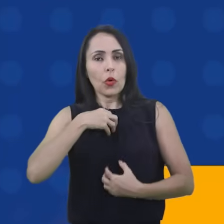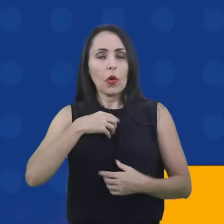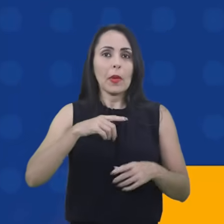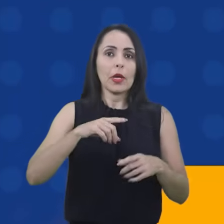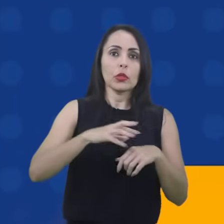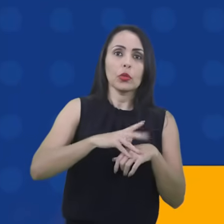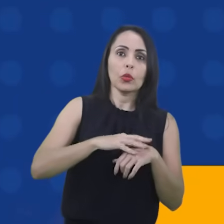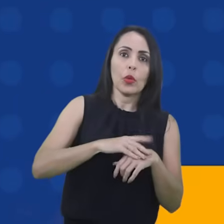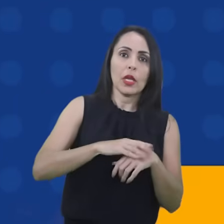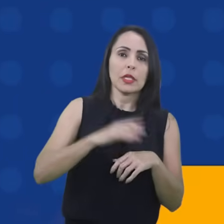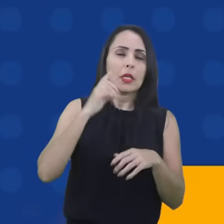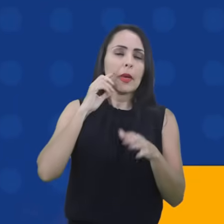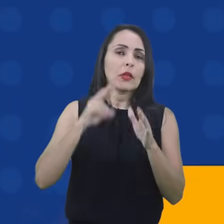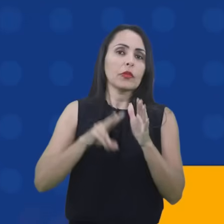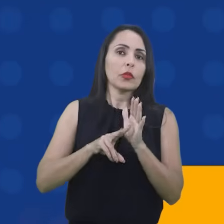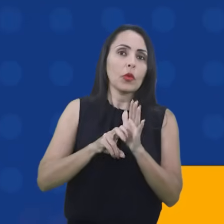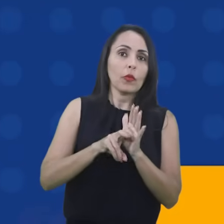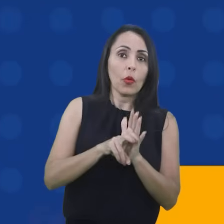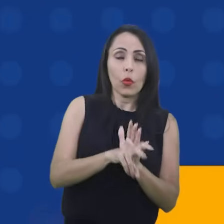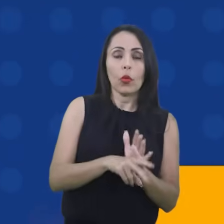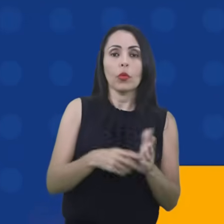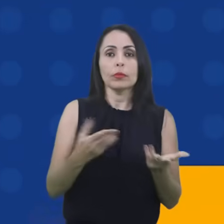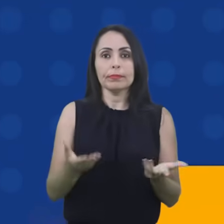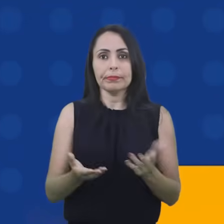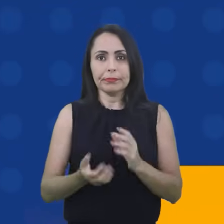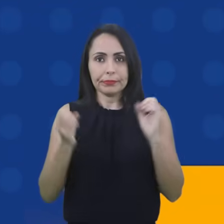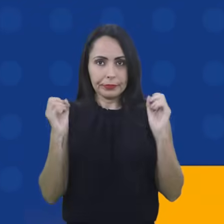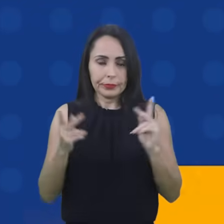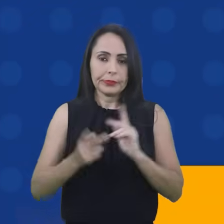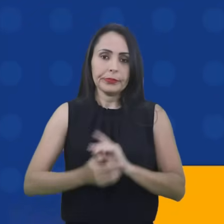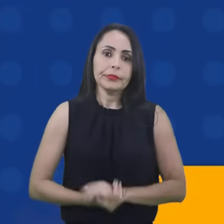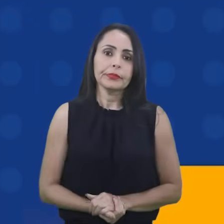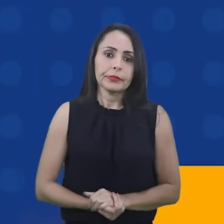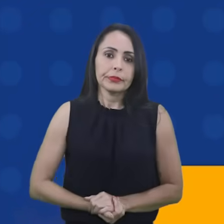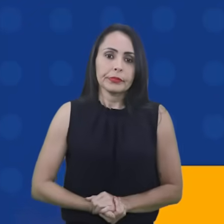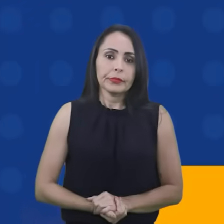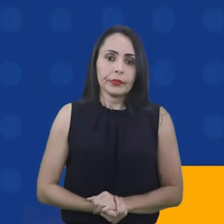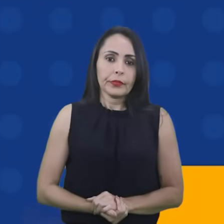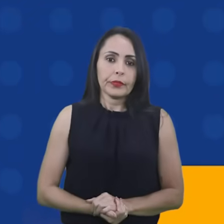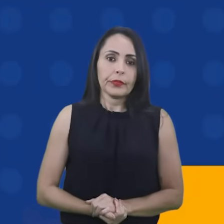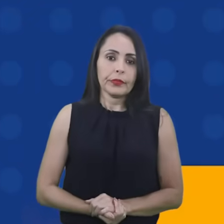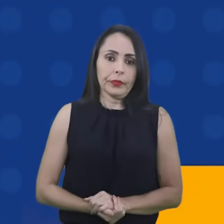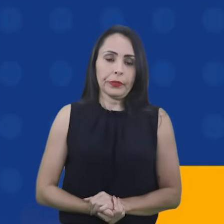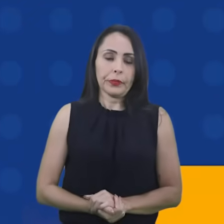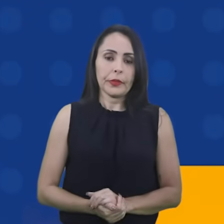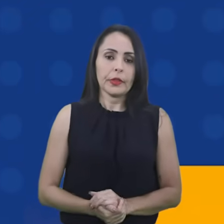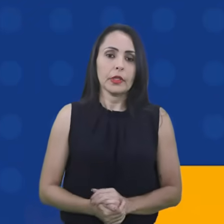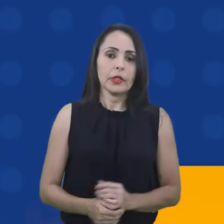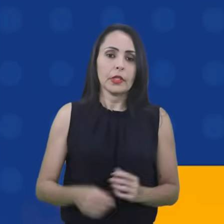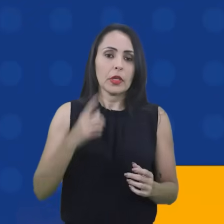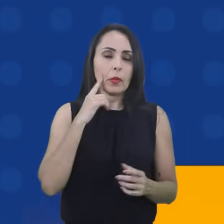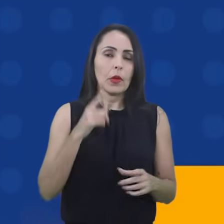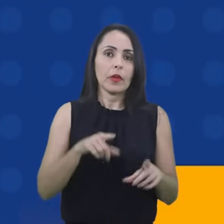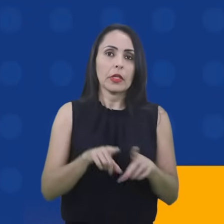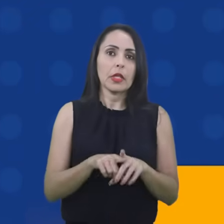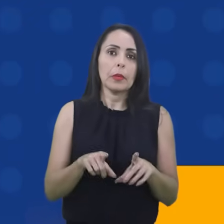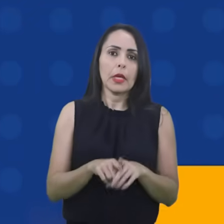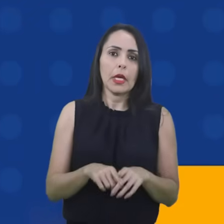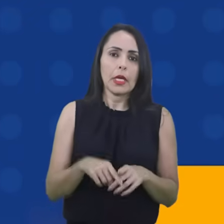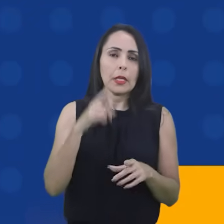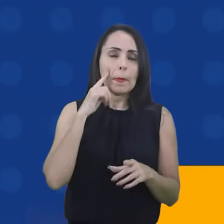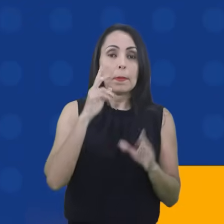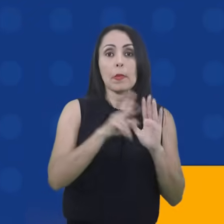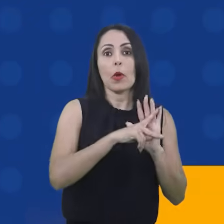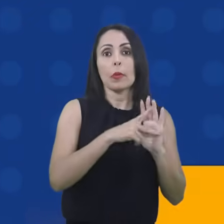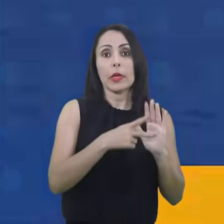doenças causadas por fungos, dentre outros agravos, ok? Deixe essa prótese também em solução efervescente,